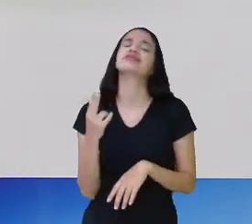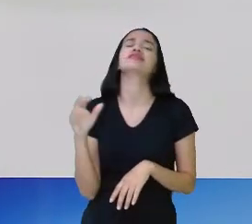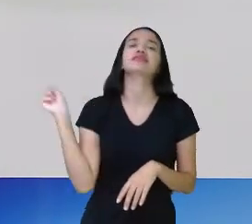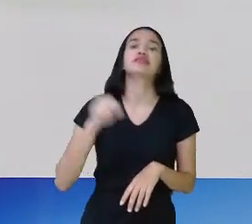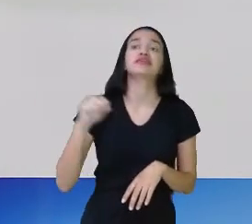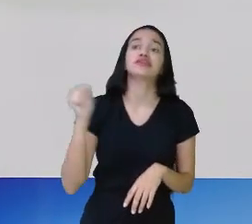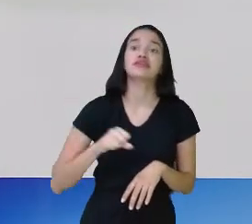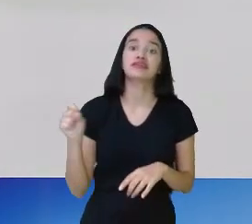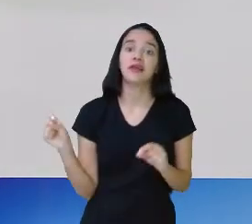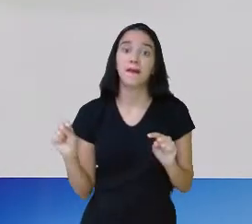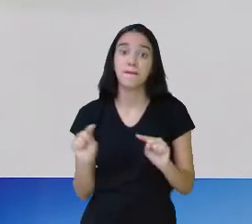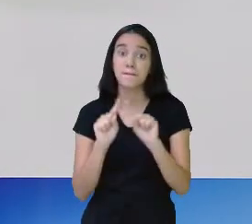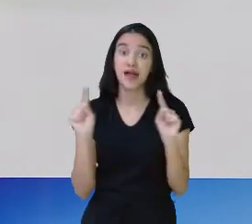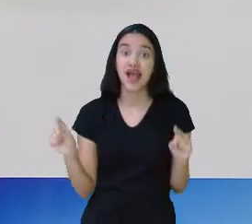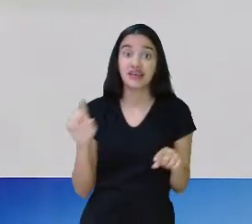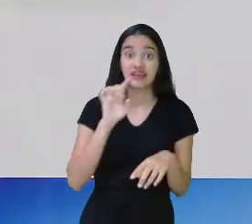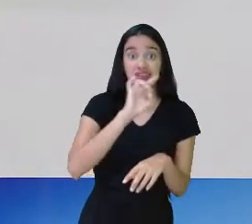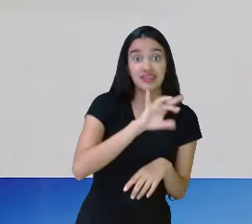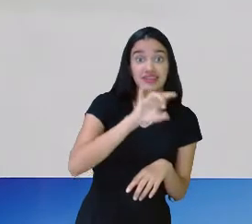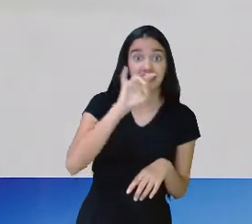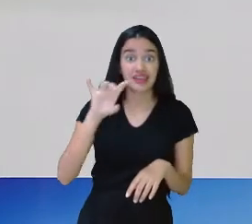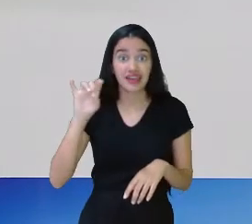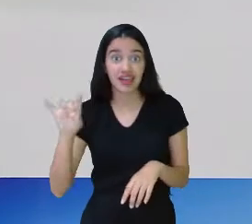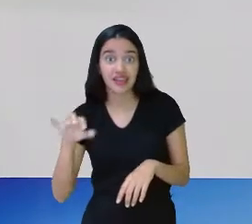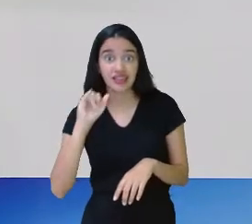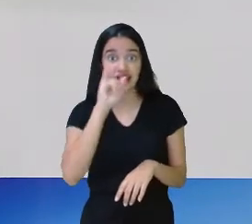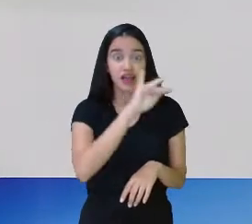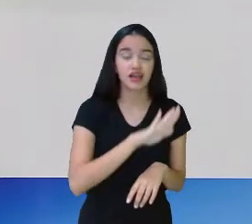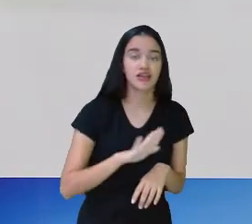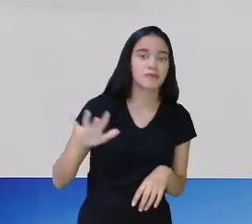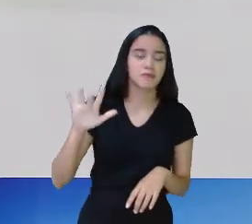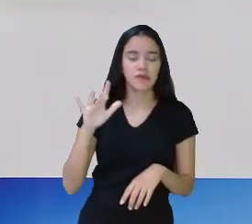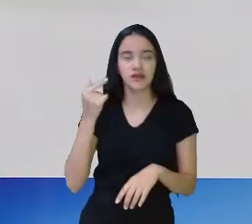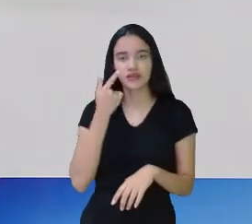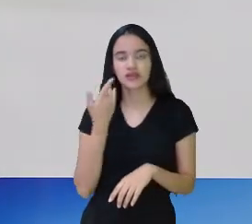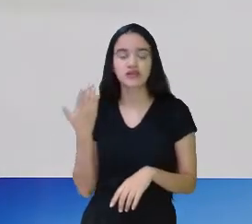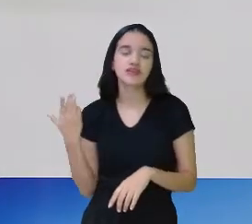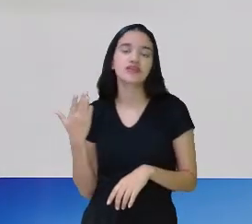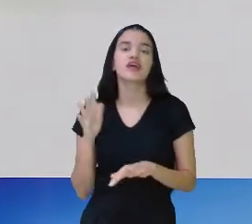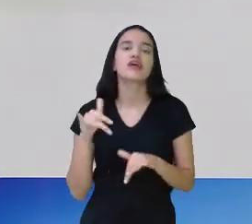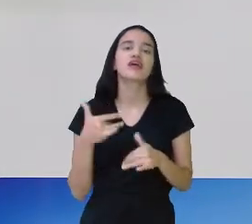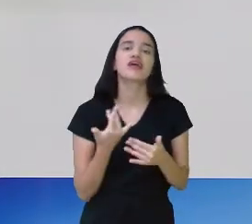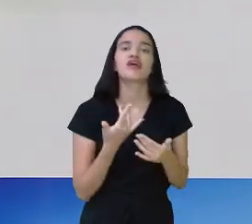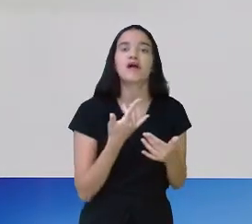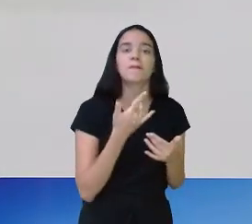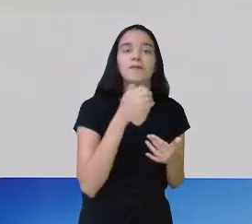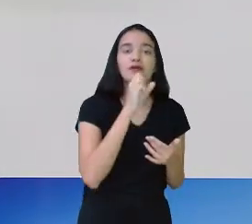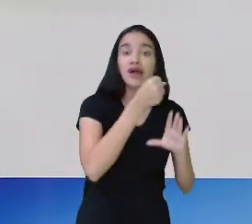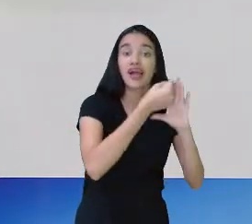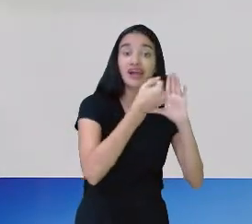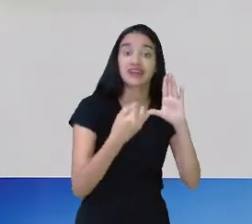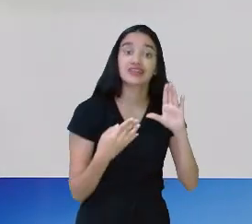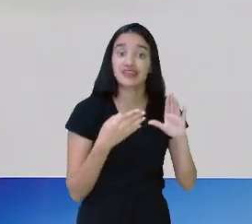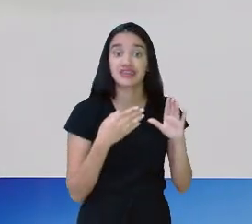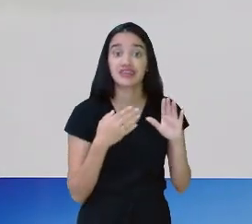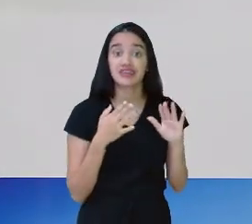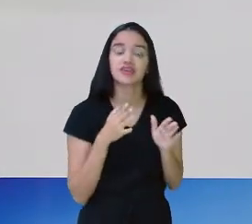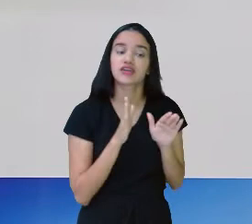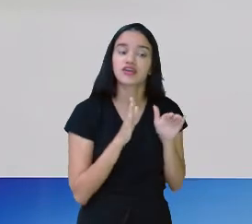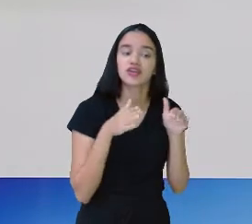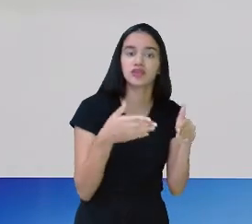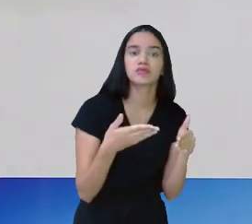Existe, mas cada figura dessa, ela tem uma característica e recebe